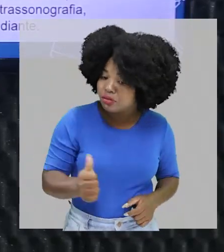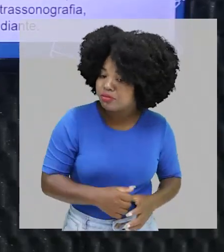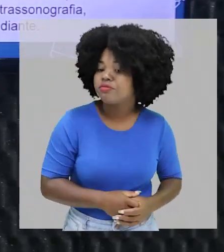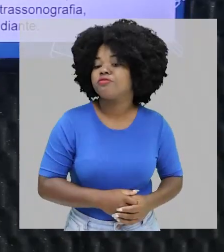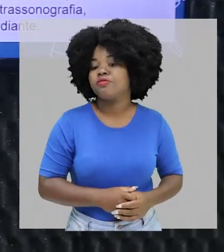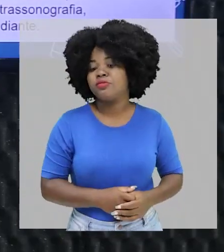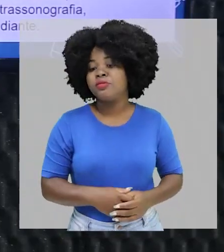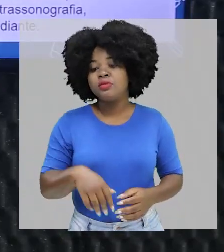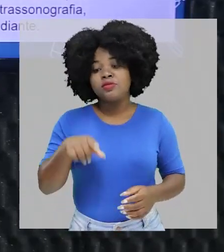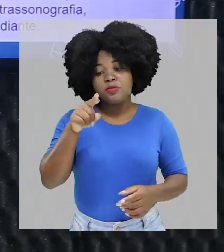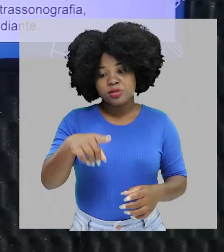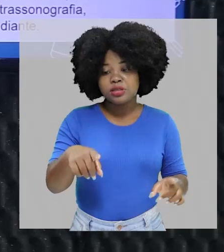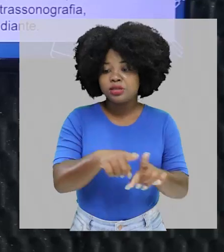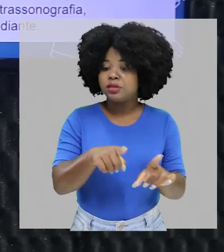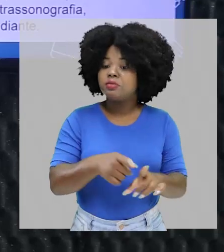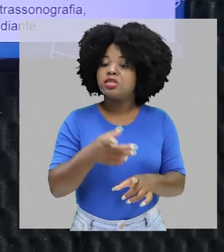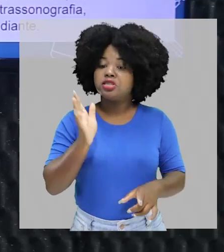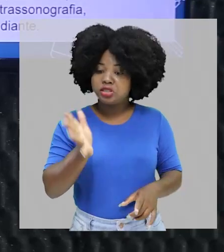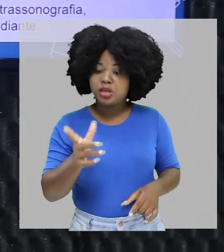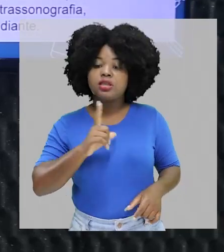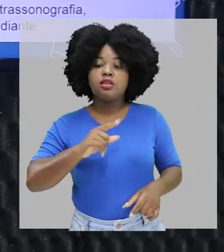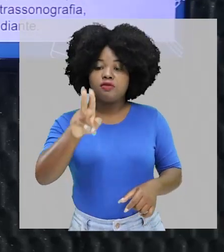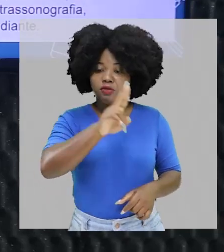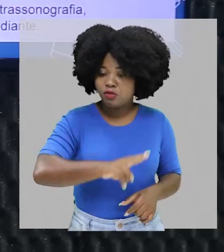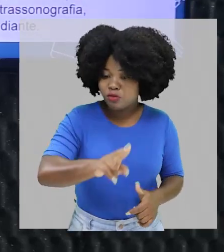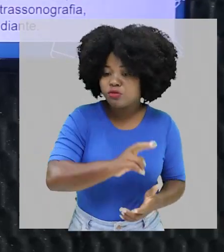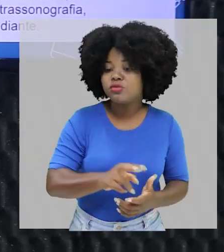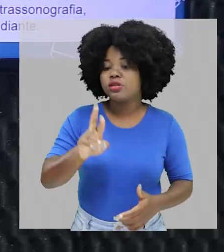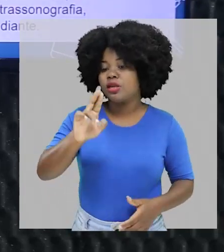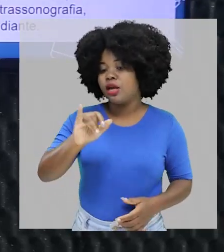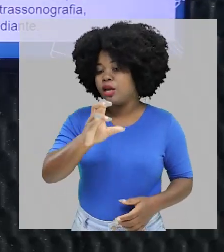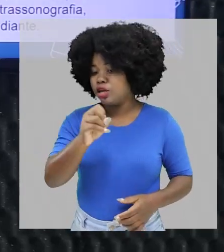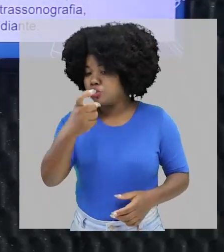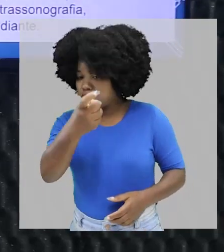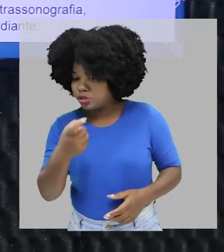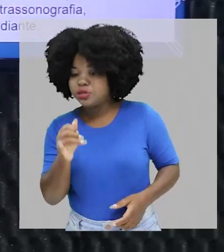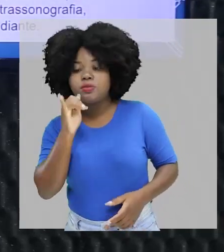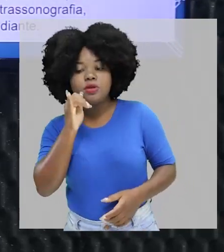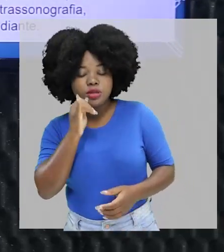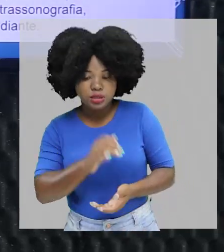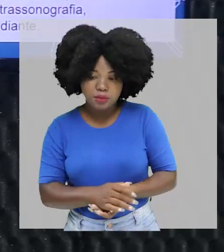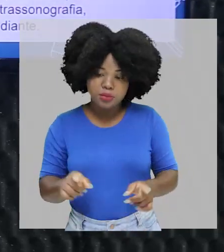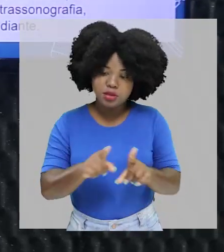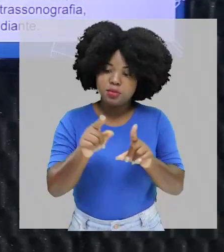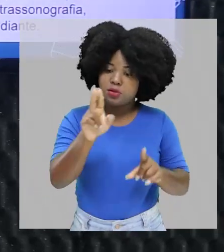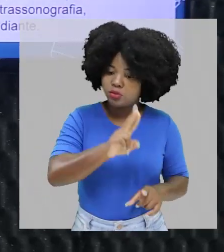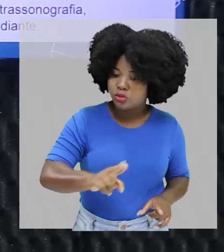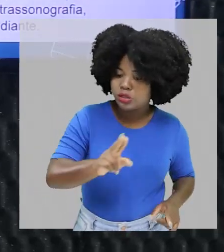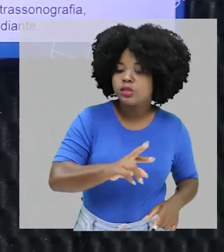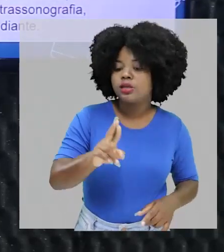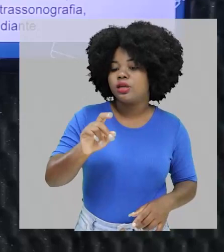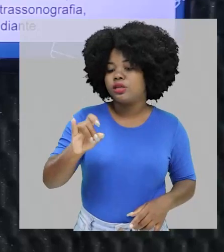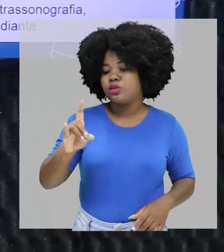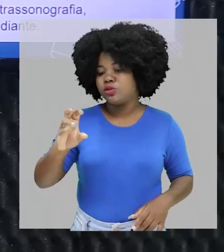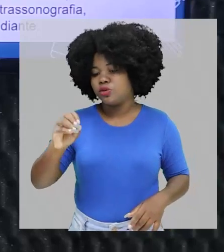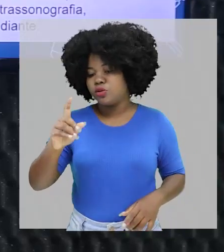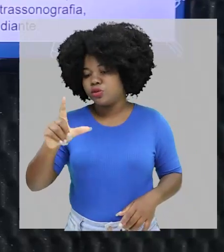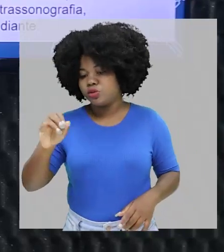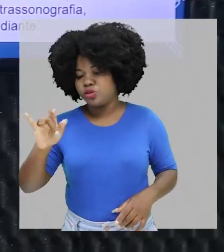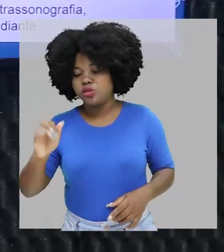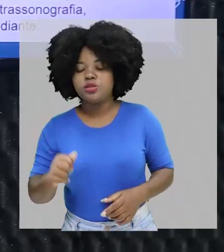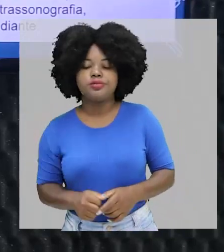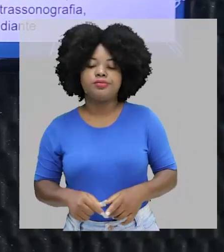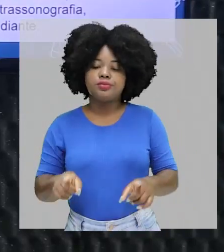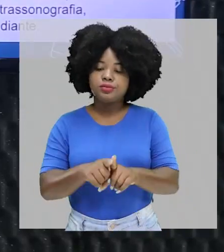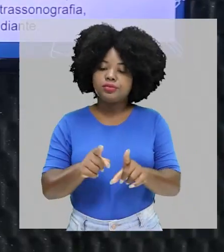já fez um raio-x, ou seja, já utilizou, né, da radiologia, certo? A